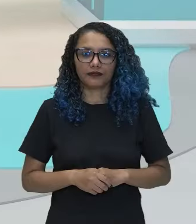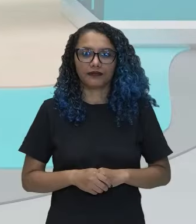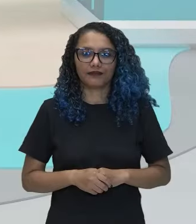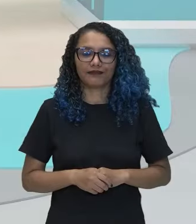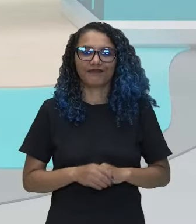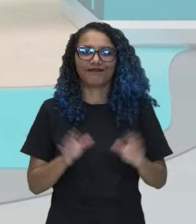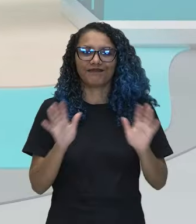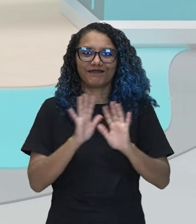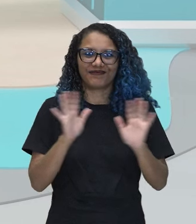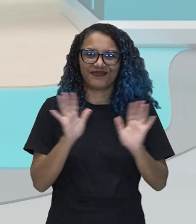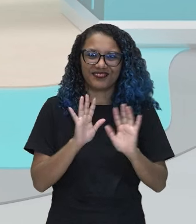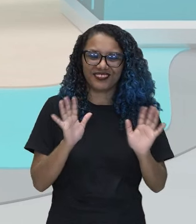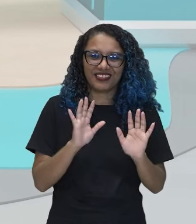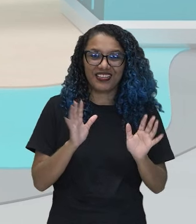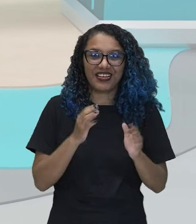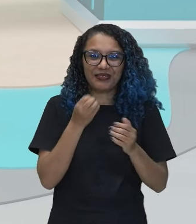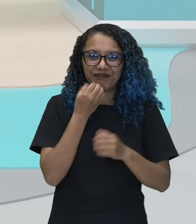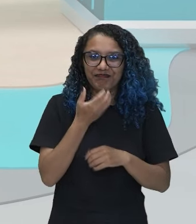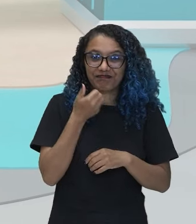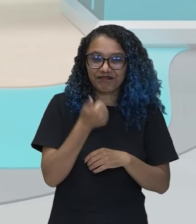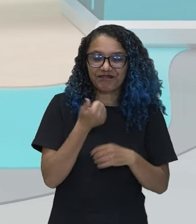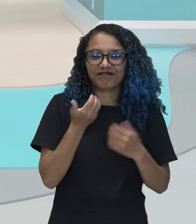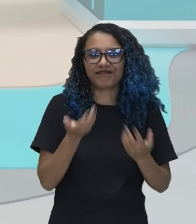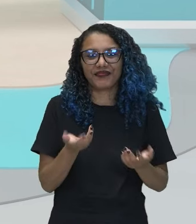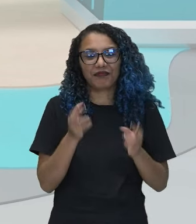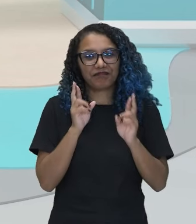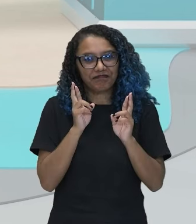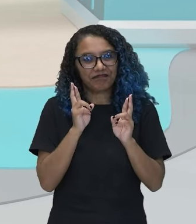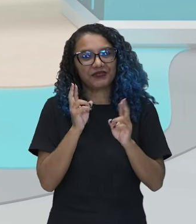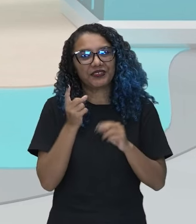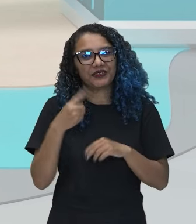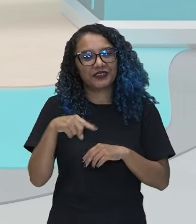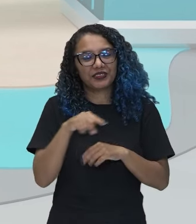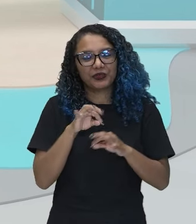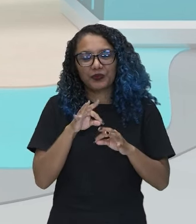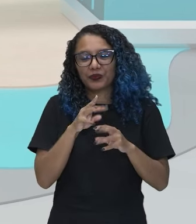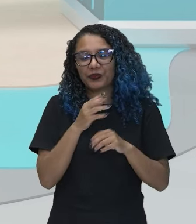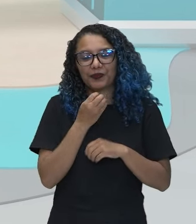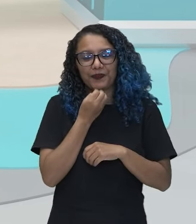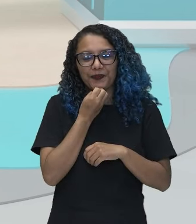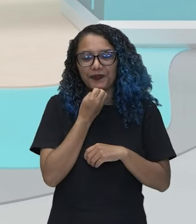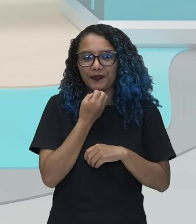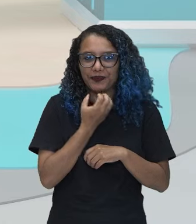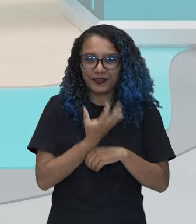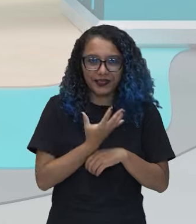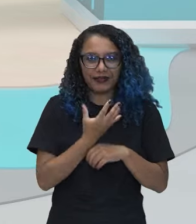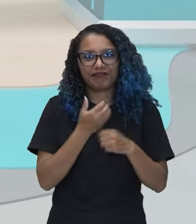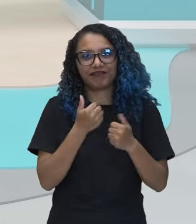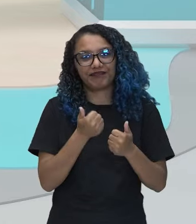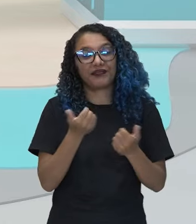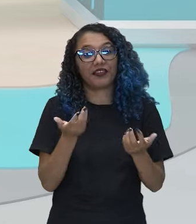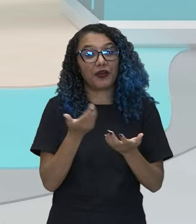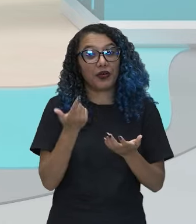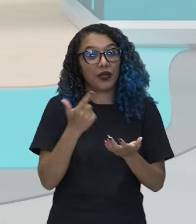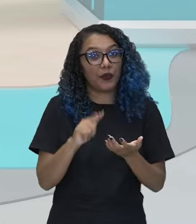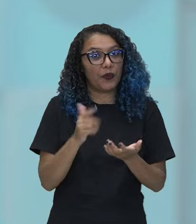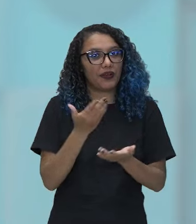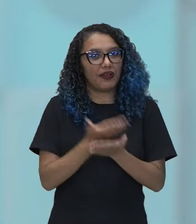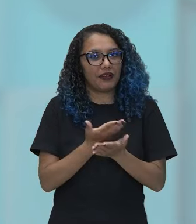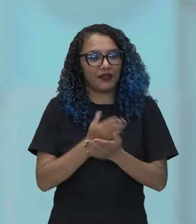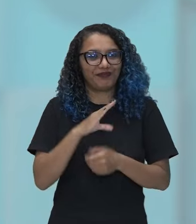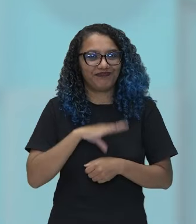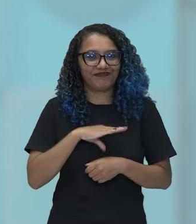Olá, turmas! Tudo bem com vocês? Espero que estejam todos muito bem para mais uma aula de língua portuguesa.